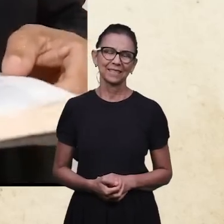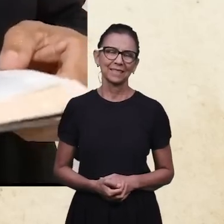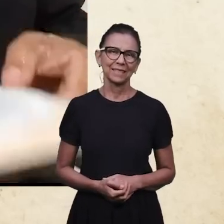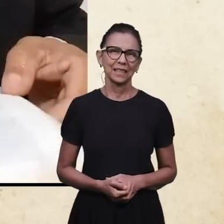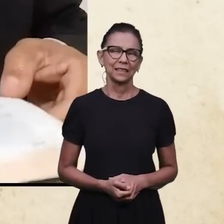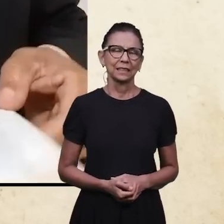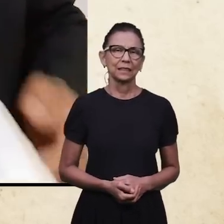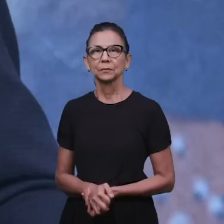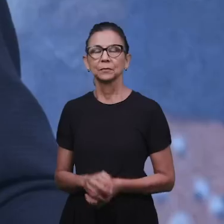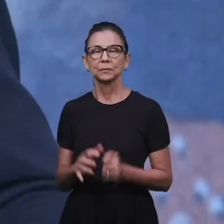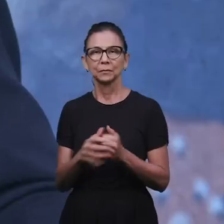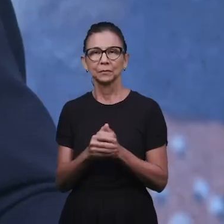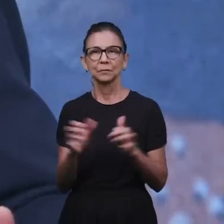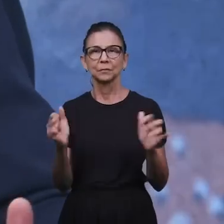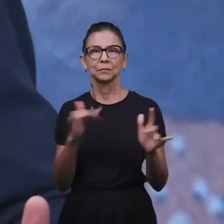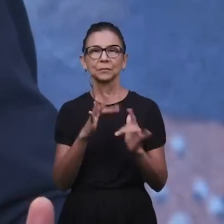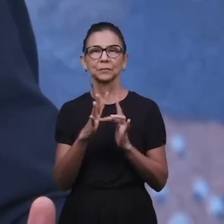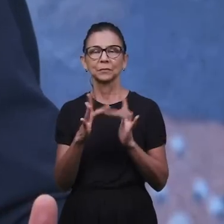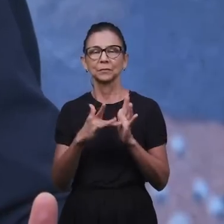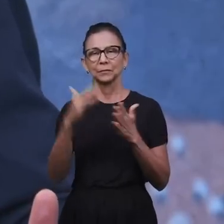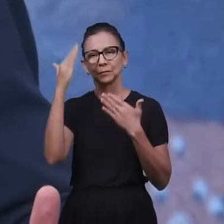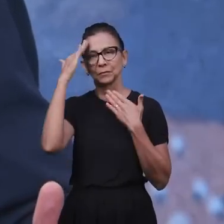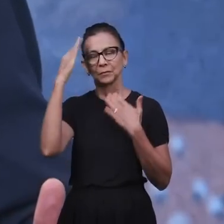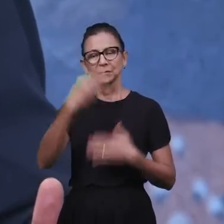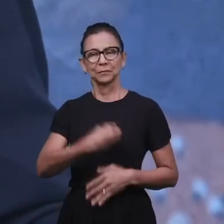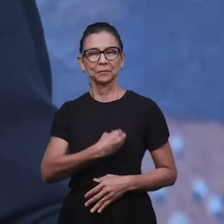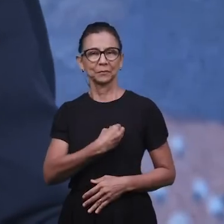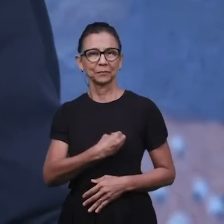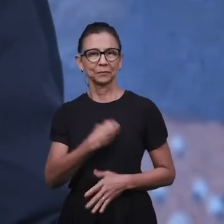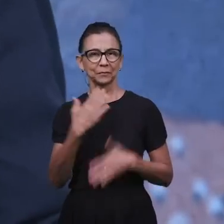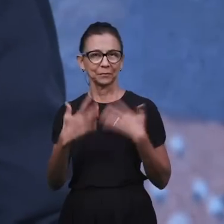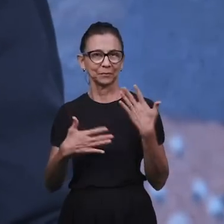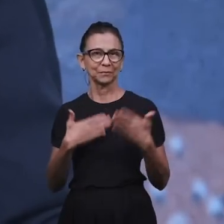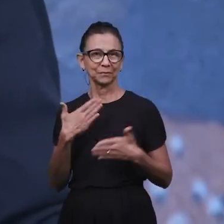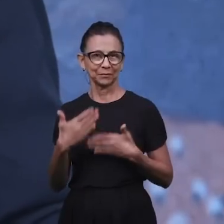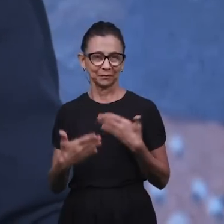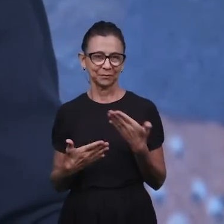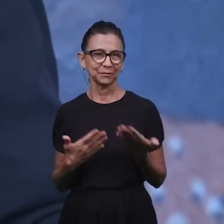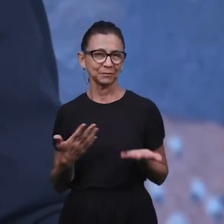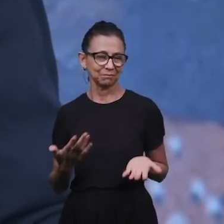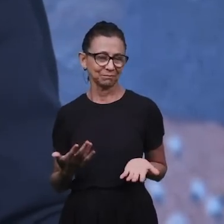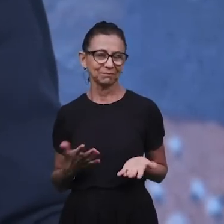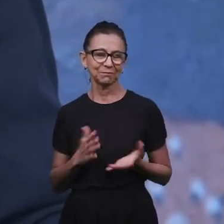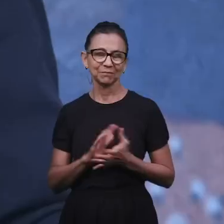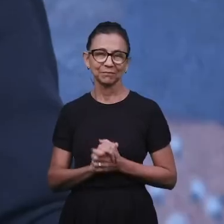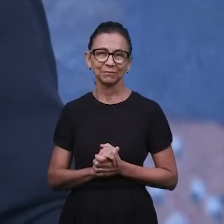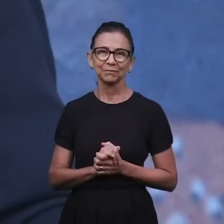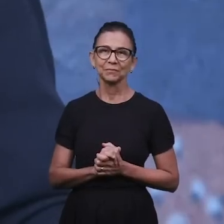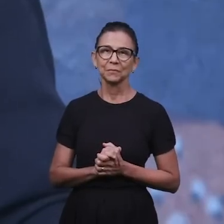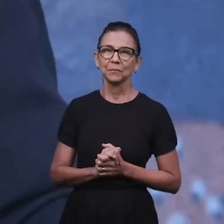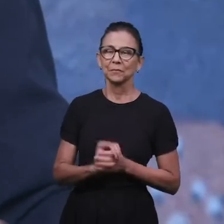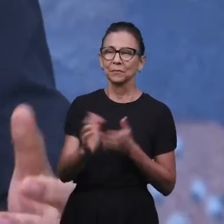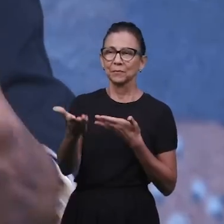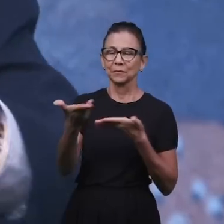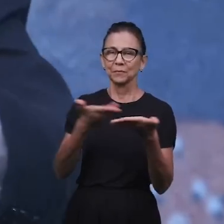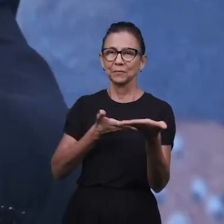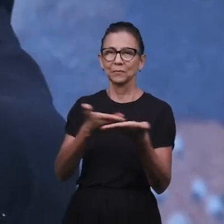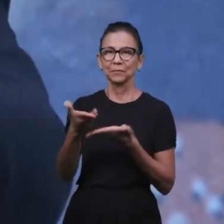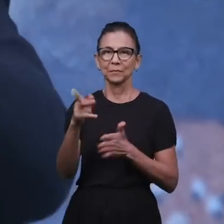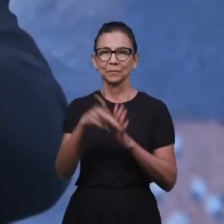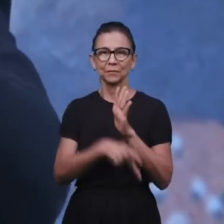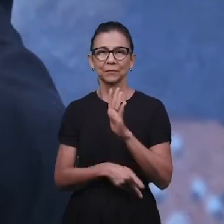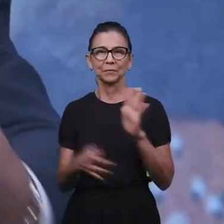Senhor Jesus. Amém. Glória a Jesus. Obrigado, Deilton, pela sua participação. Uma alegria ter também a